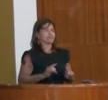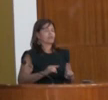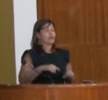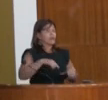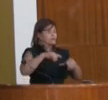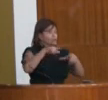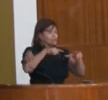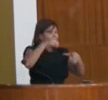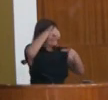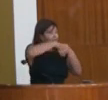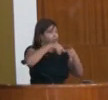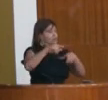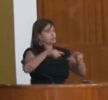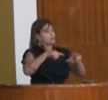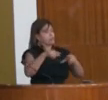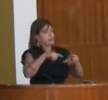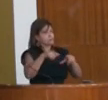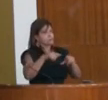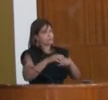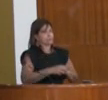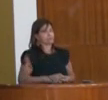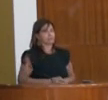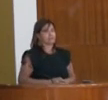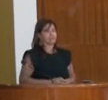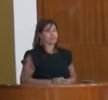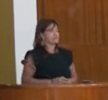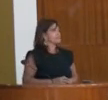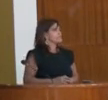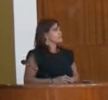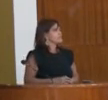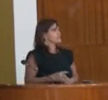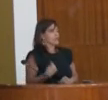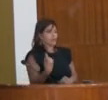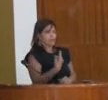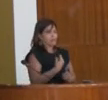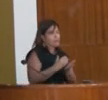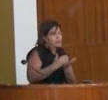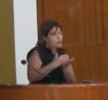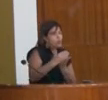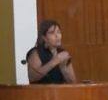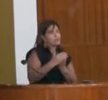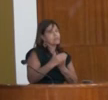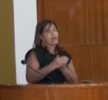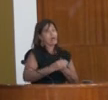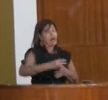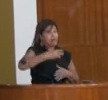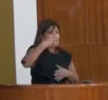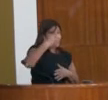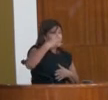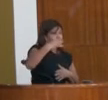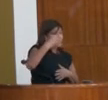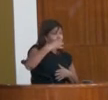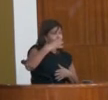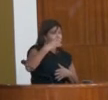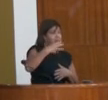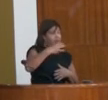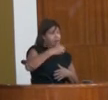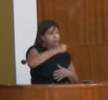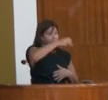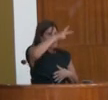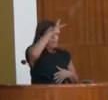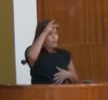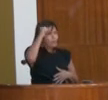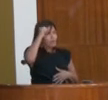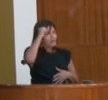mercado de trabalho. Nós vamos dar início agora à nossa terceira audiência pública, da Comissão da Pessoa